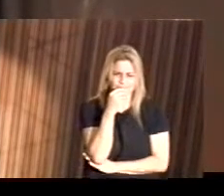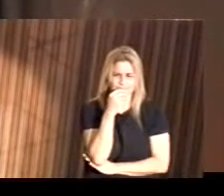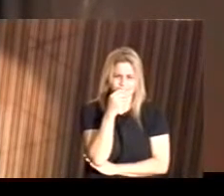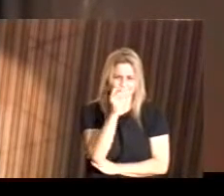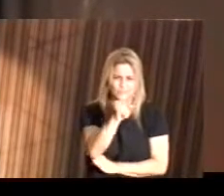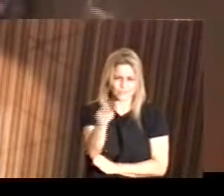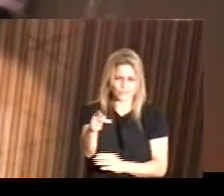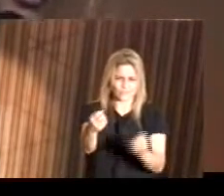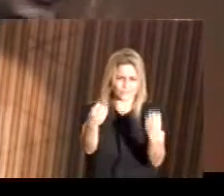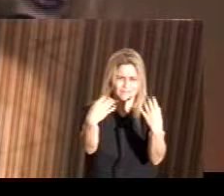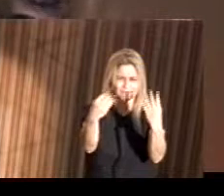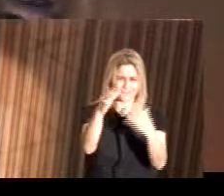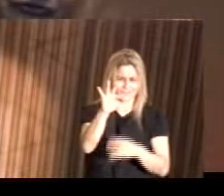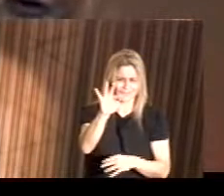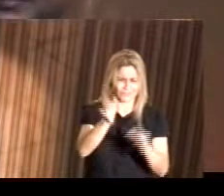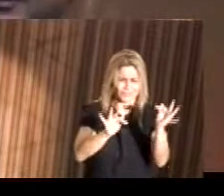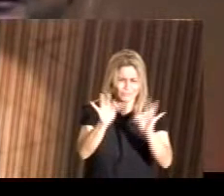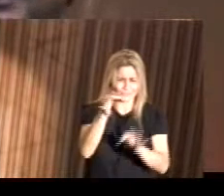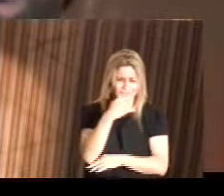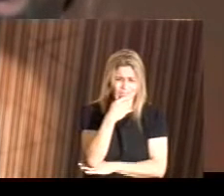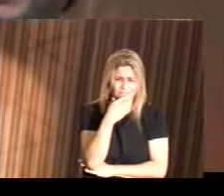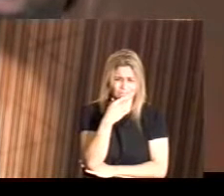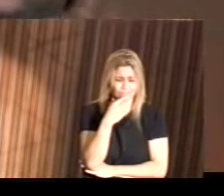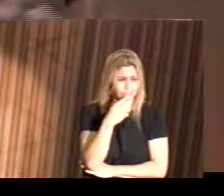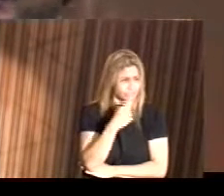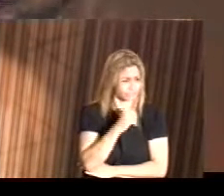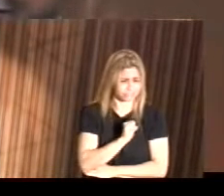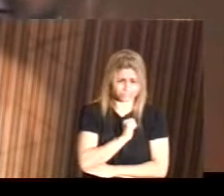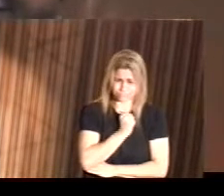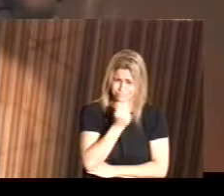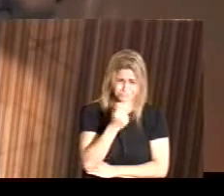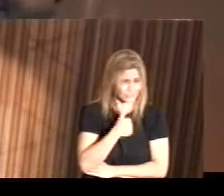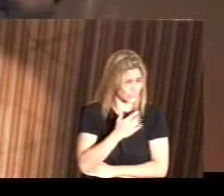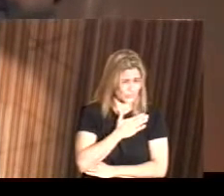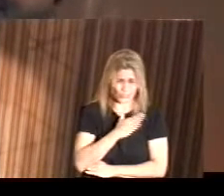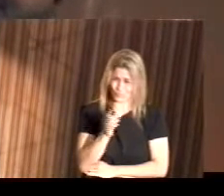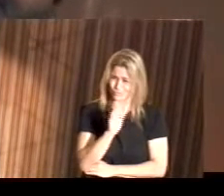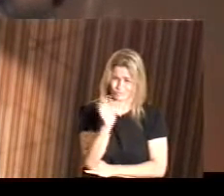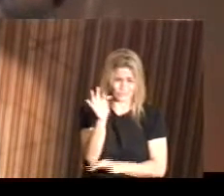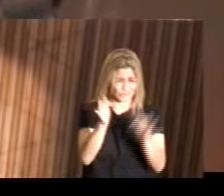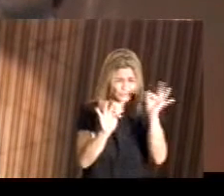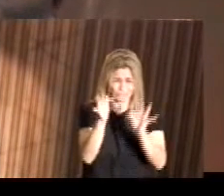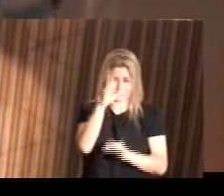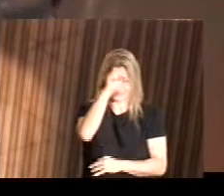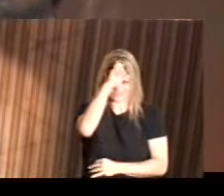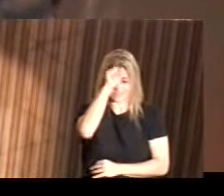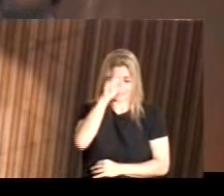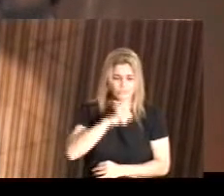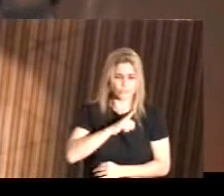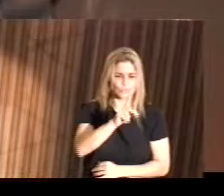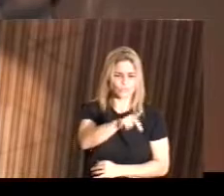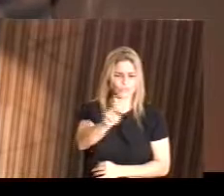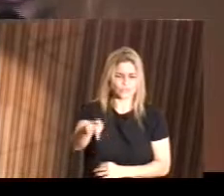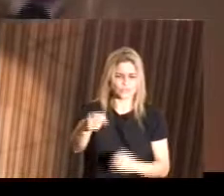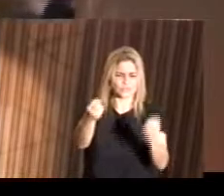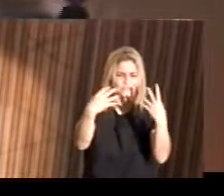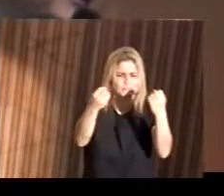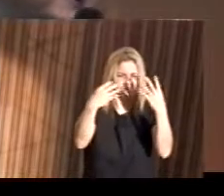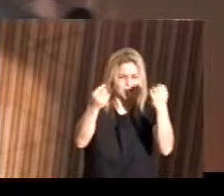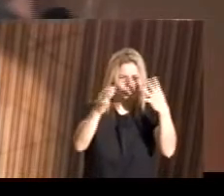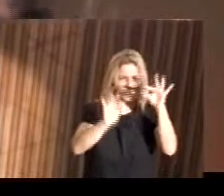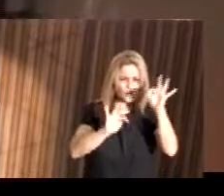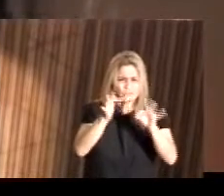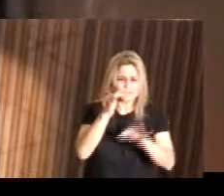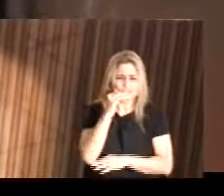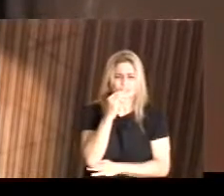professor me ensinar filosofia. Que raiva eu tinha. E ainda peguei um professor de